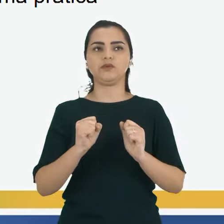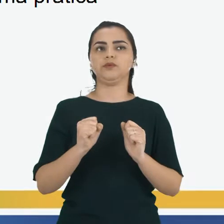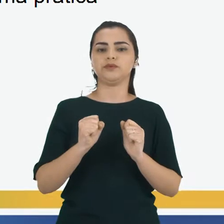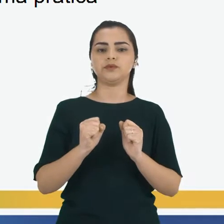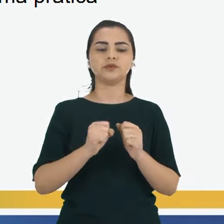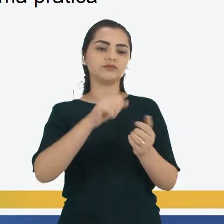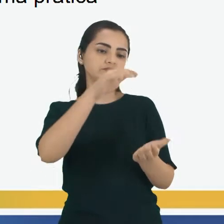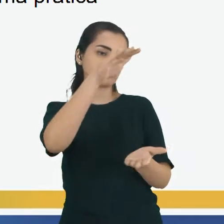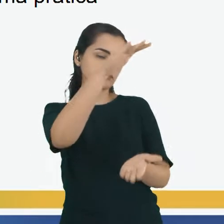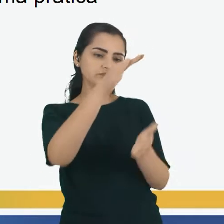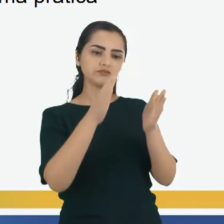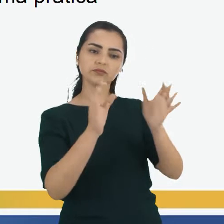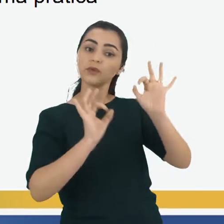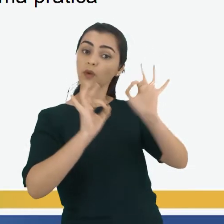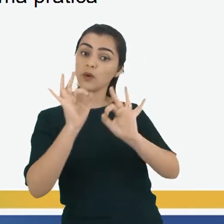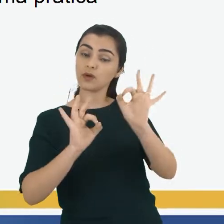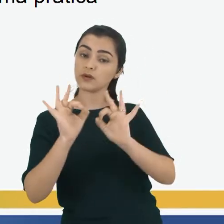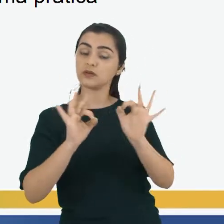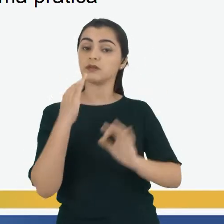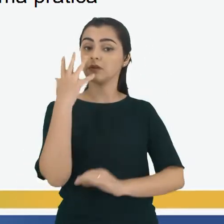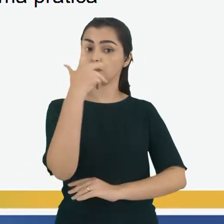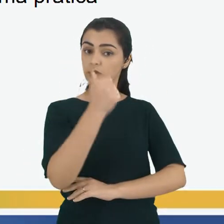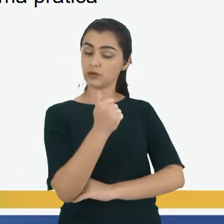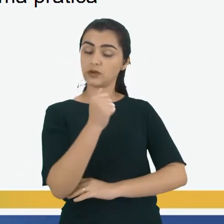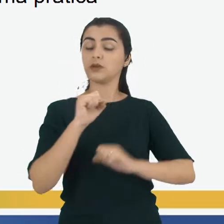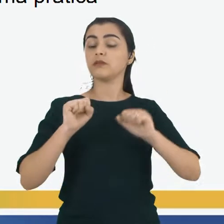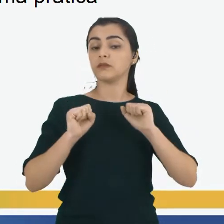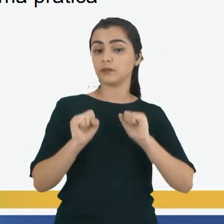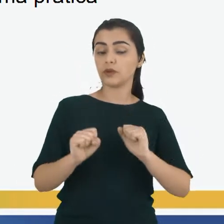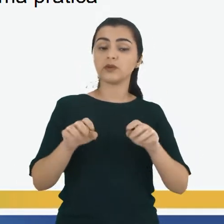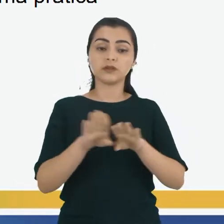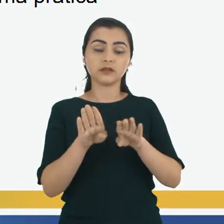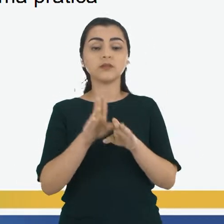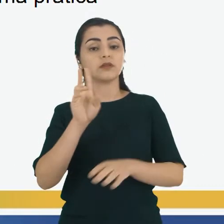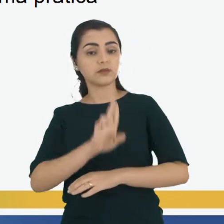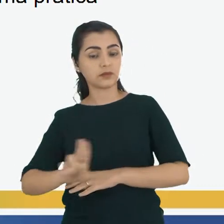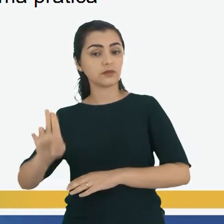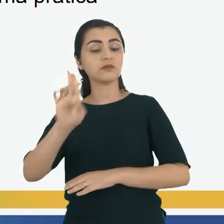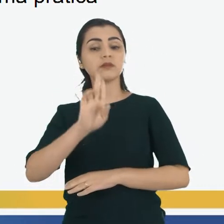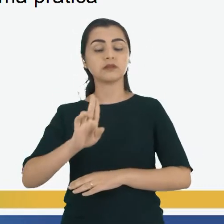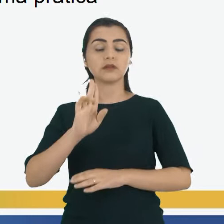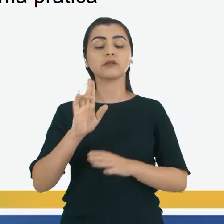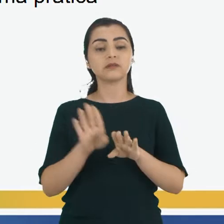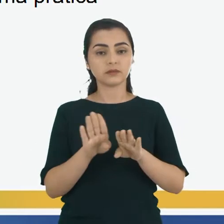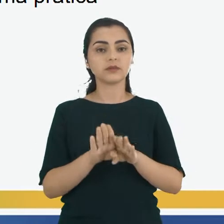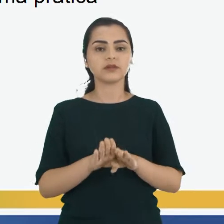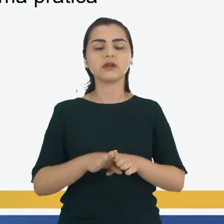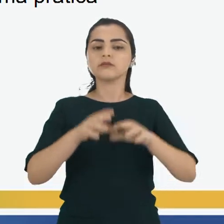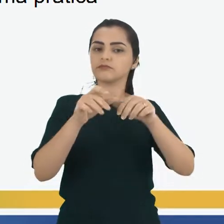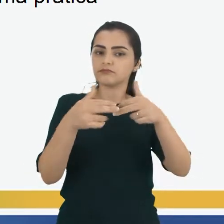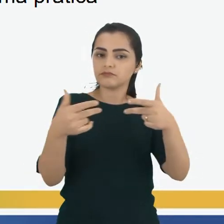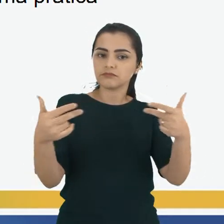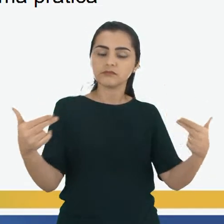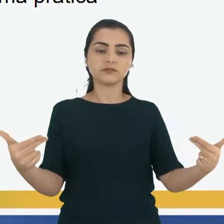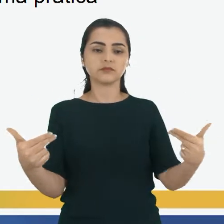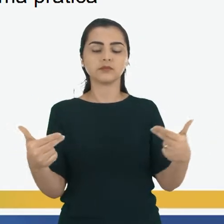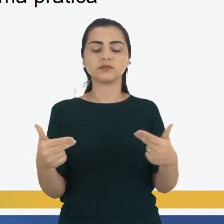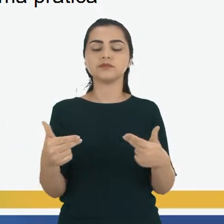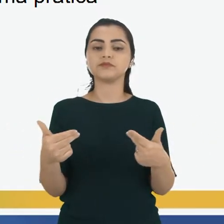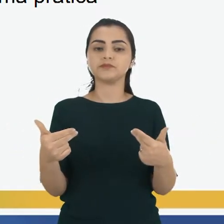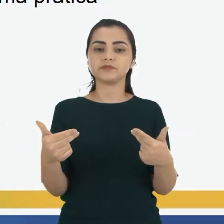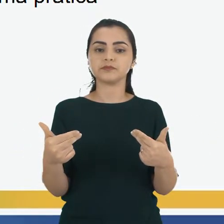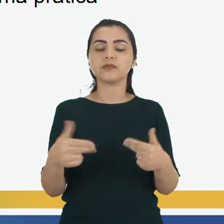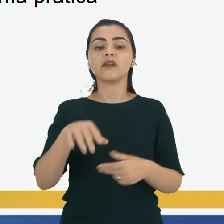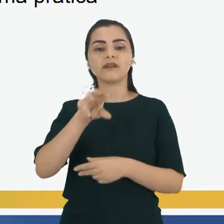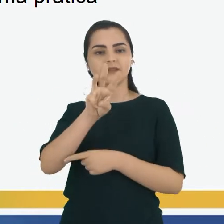apenas decorativos ou eles também podem ser utilitários. Esses objetos, gente, eles são